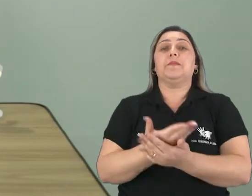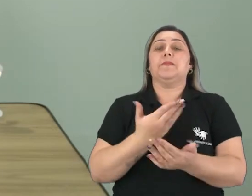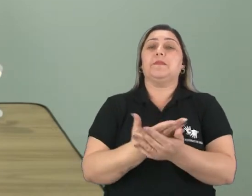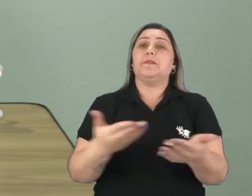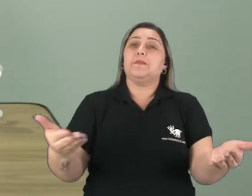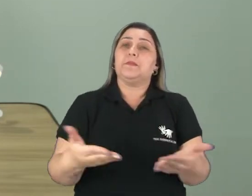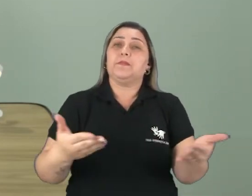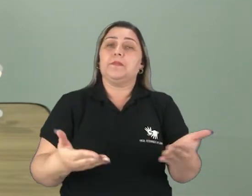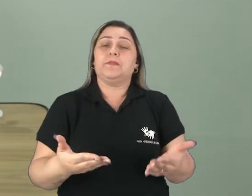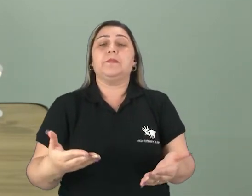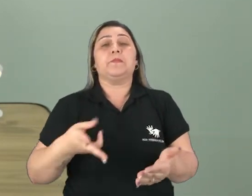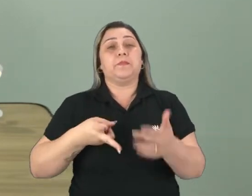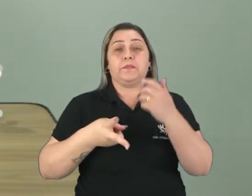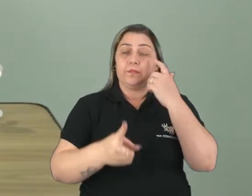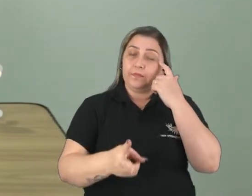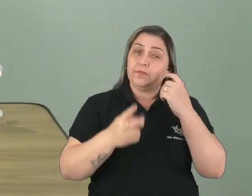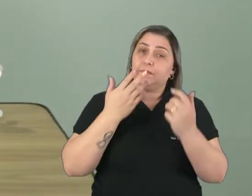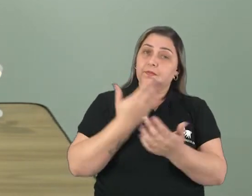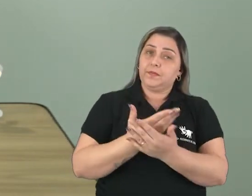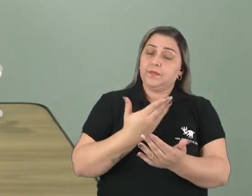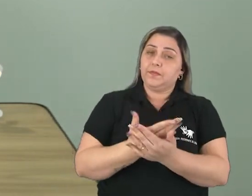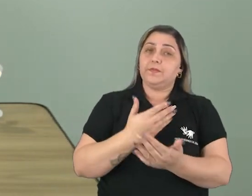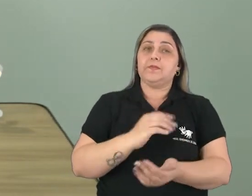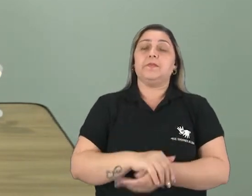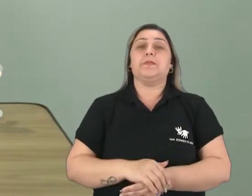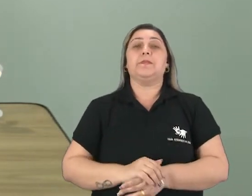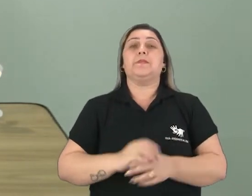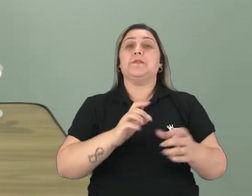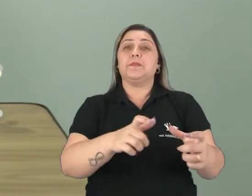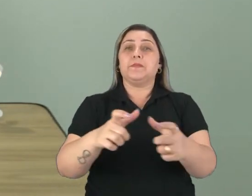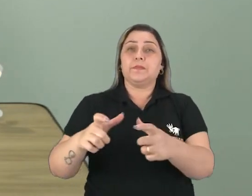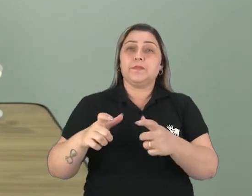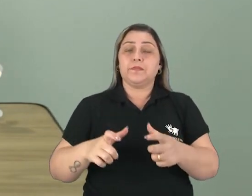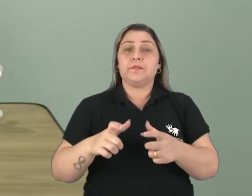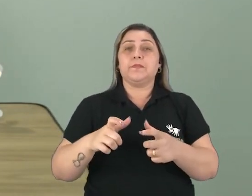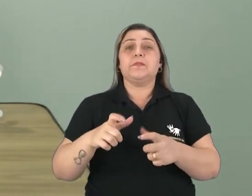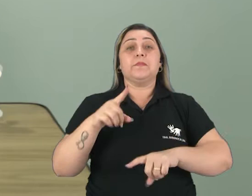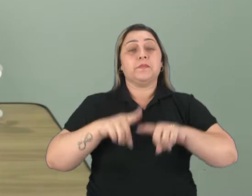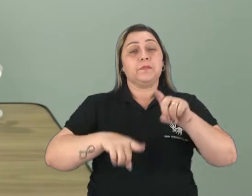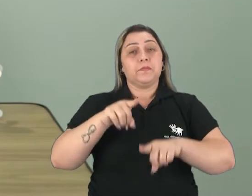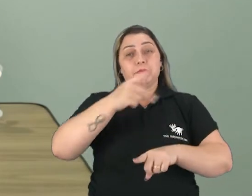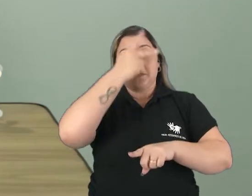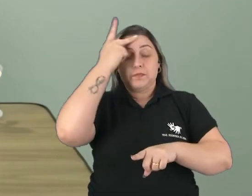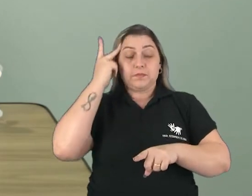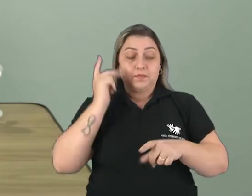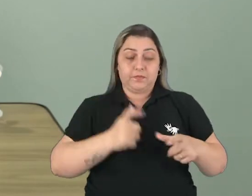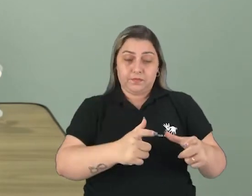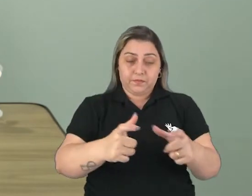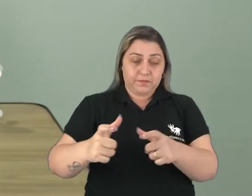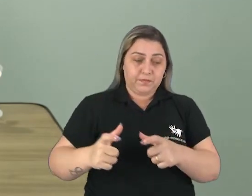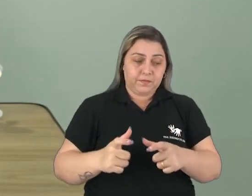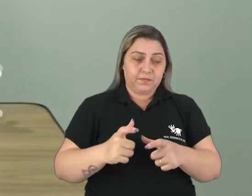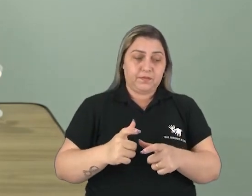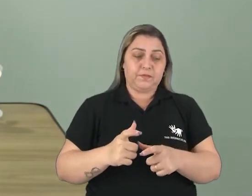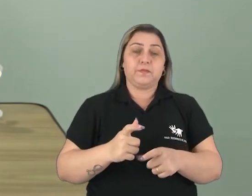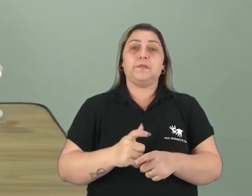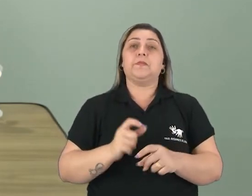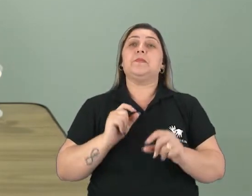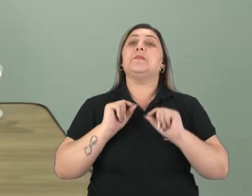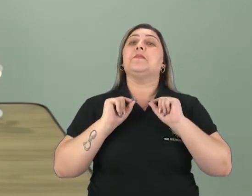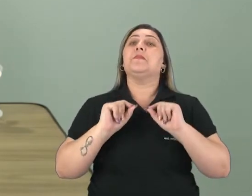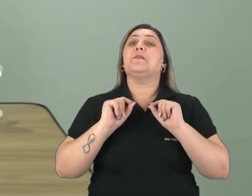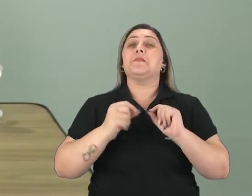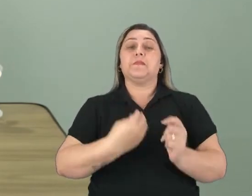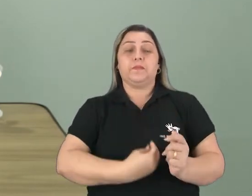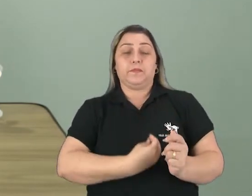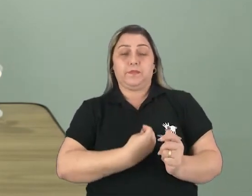hoje. Vamos continuar estudando sobre localização de objetos e de pessoas no espaço. Espaço em que